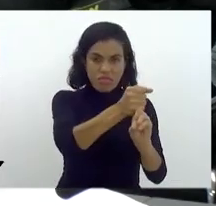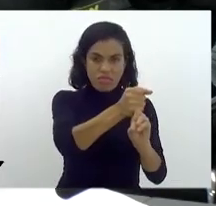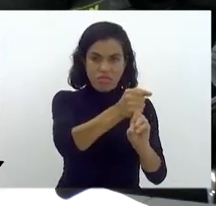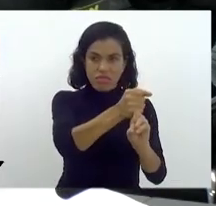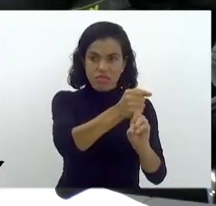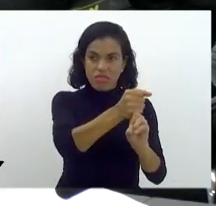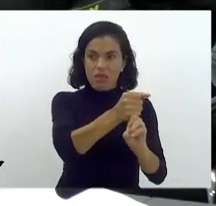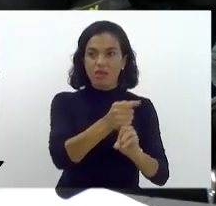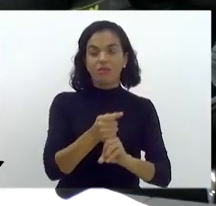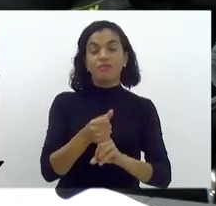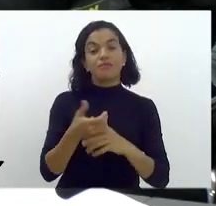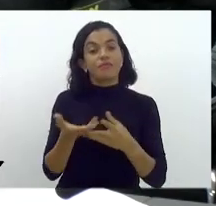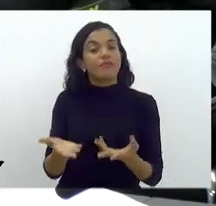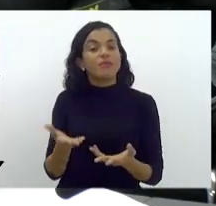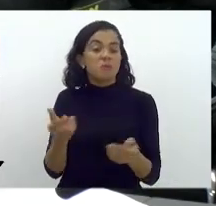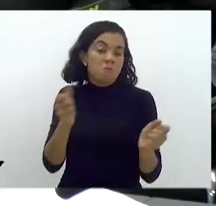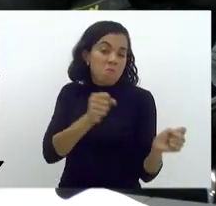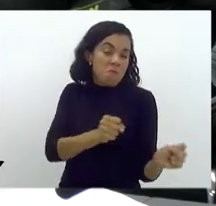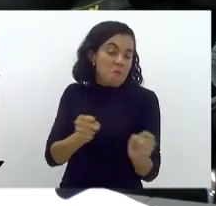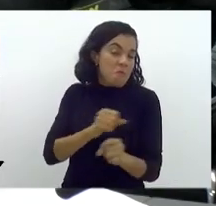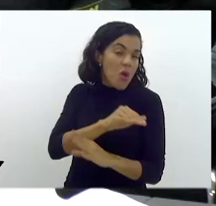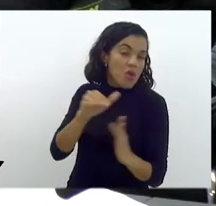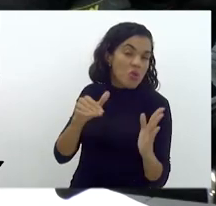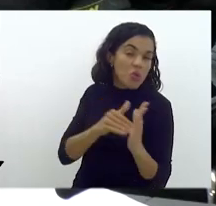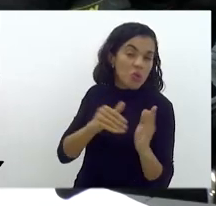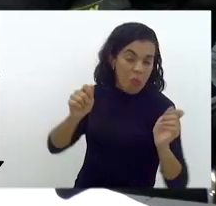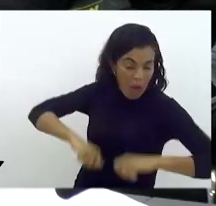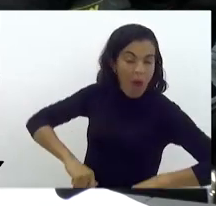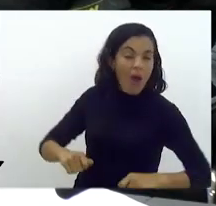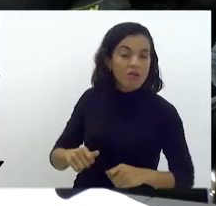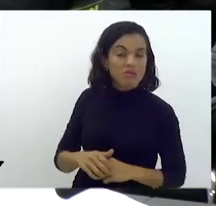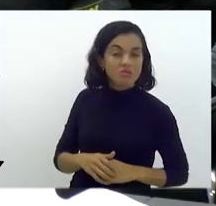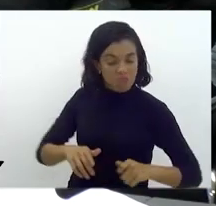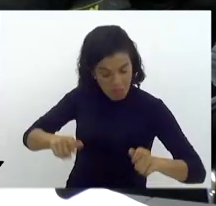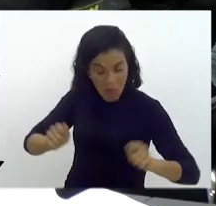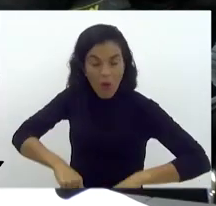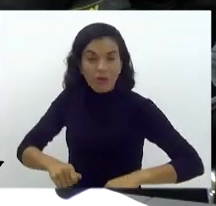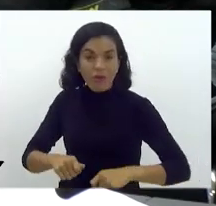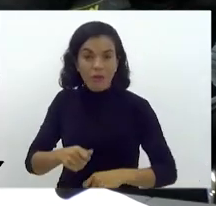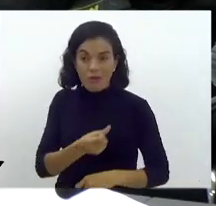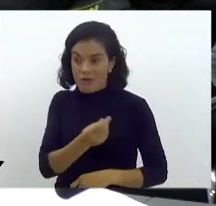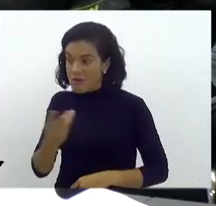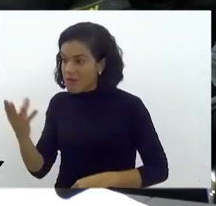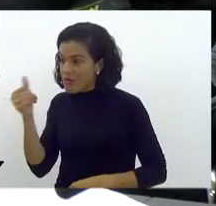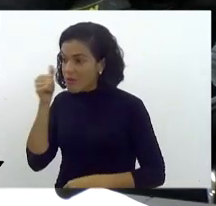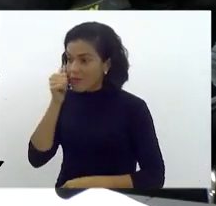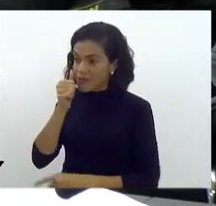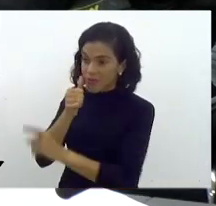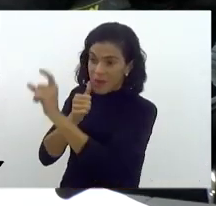E com isso pode tudo e muitas mulheres